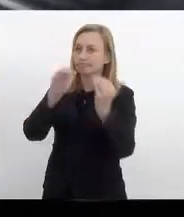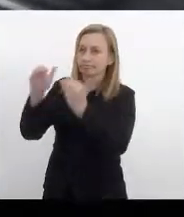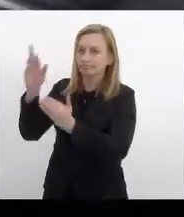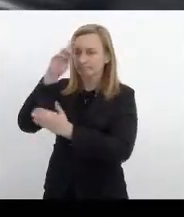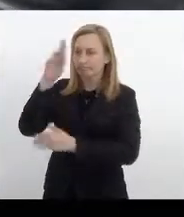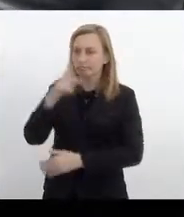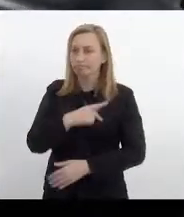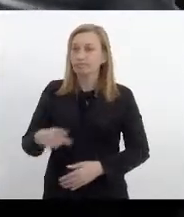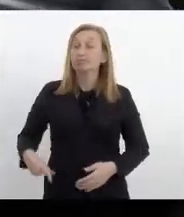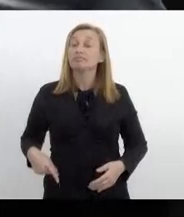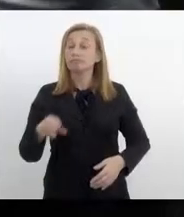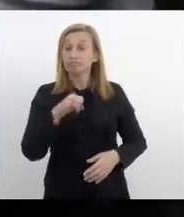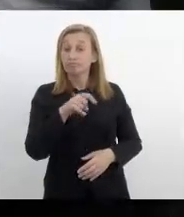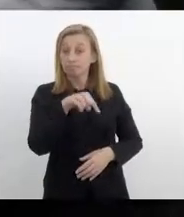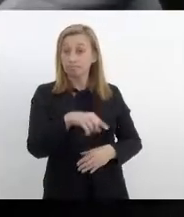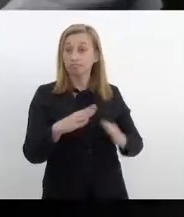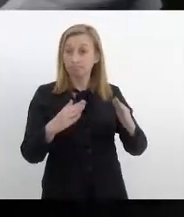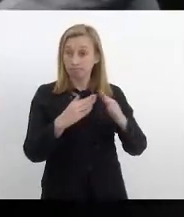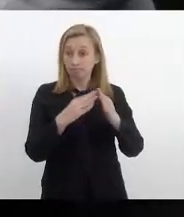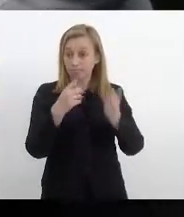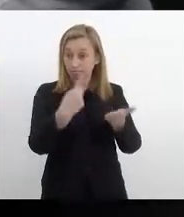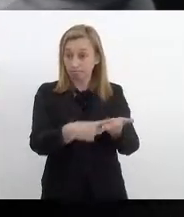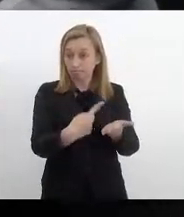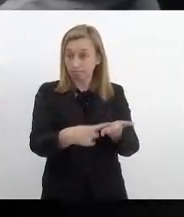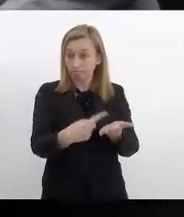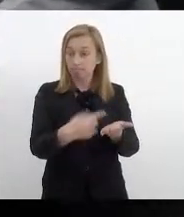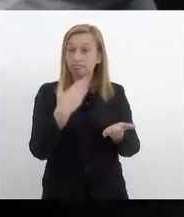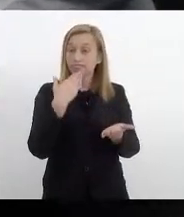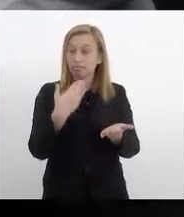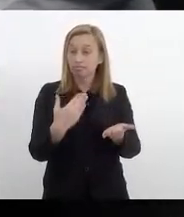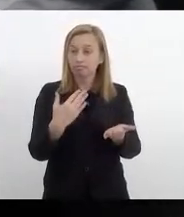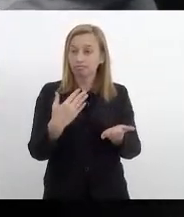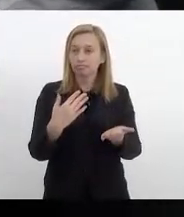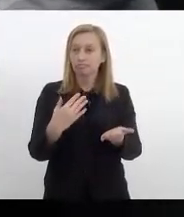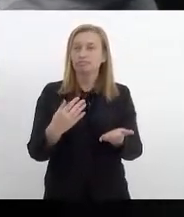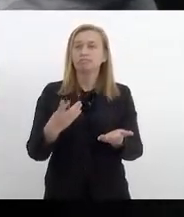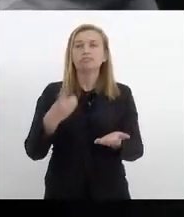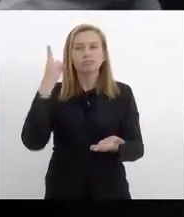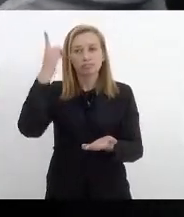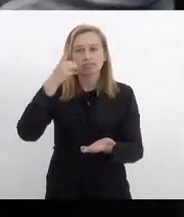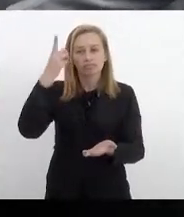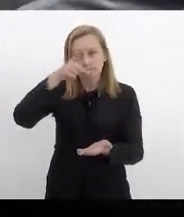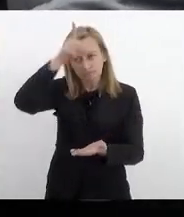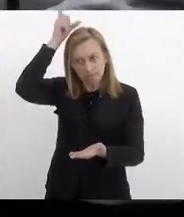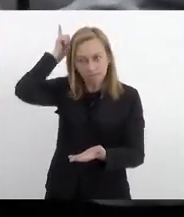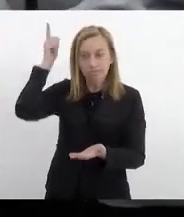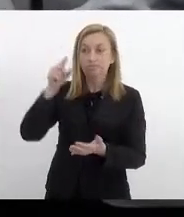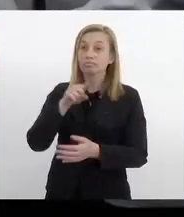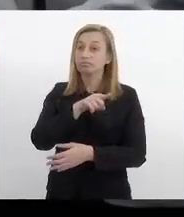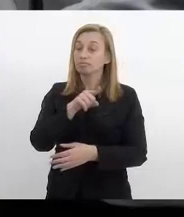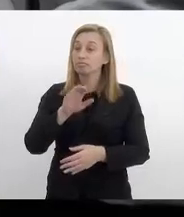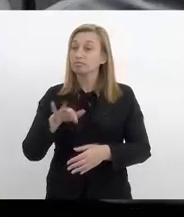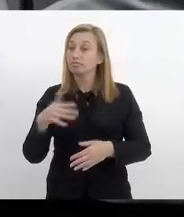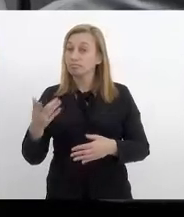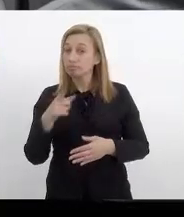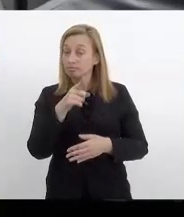esta é uma casa de acordos, e eu peço vênia ao deputado Luiz Paulo, que quando ele apresenta um